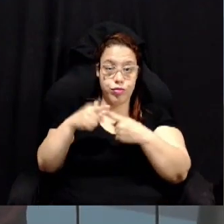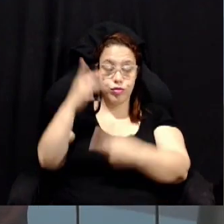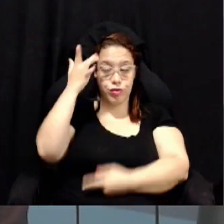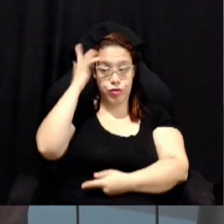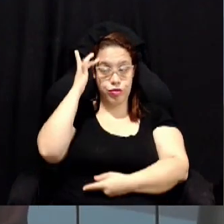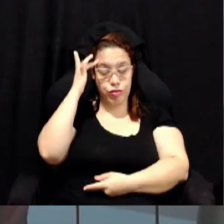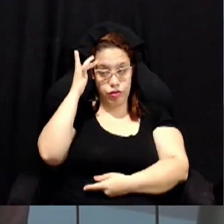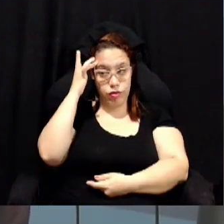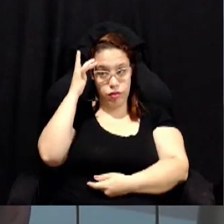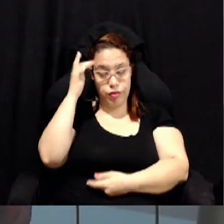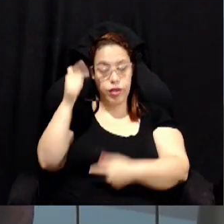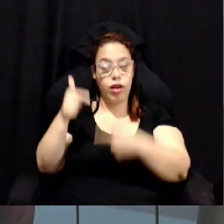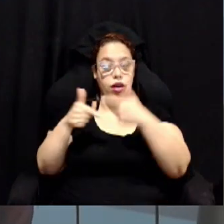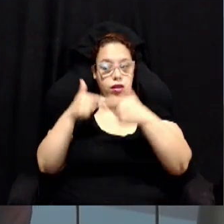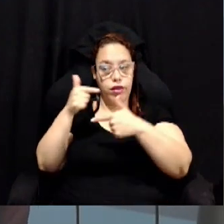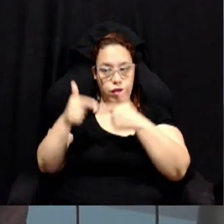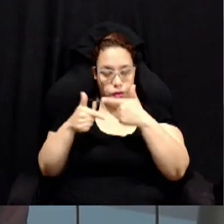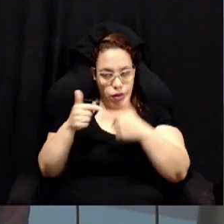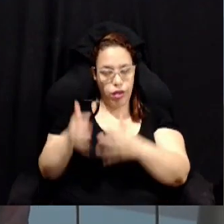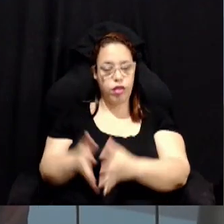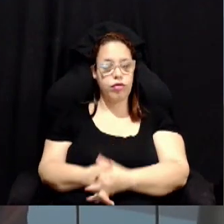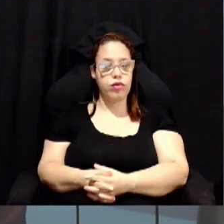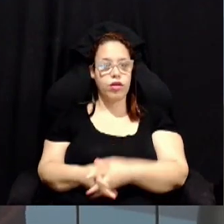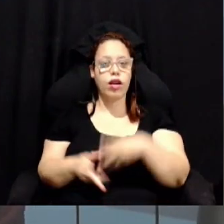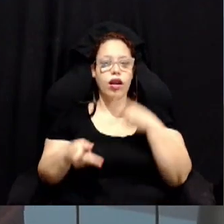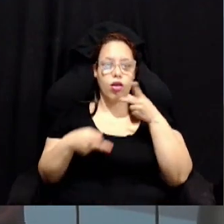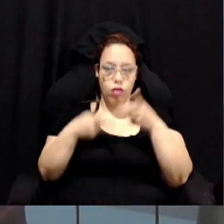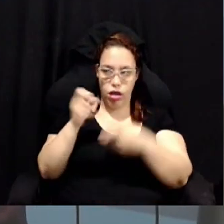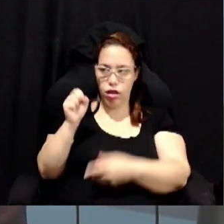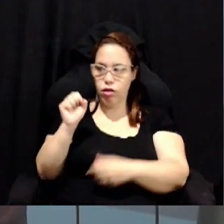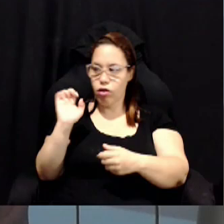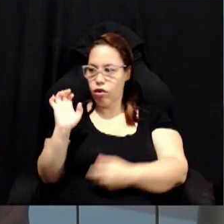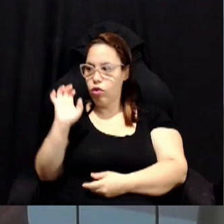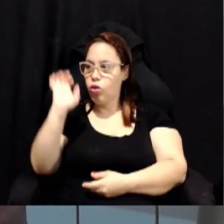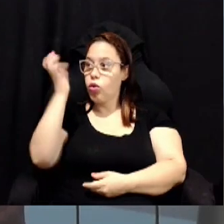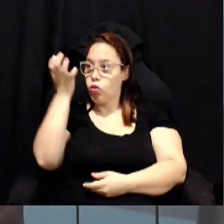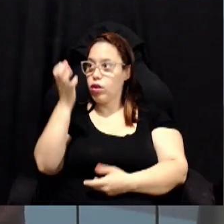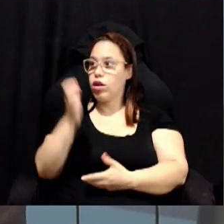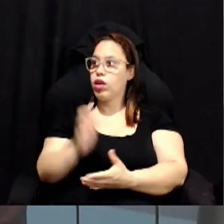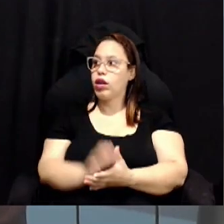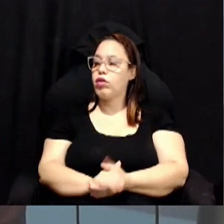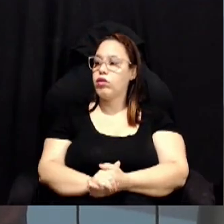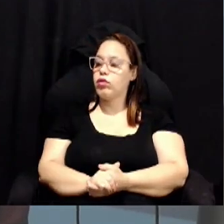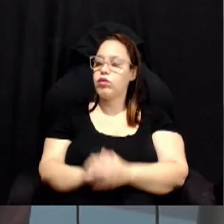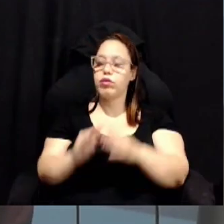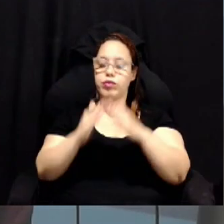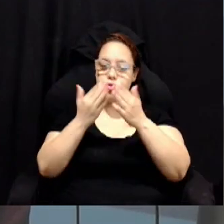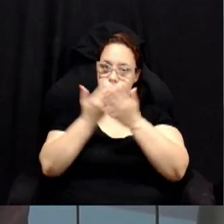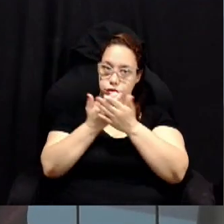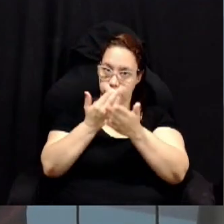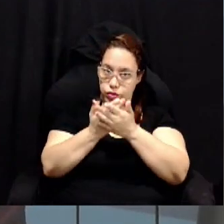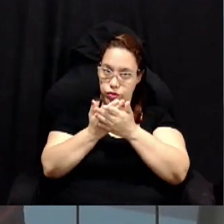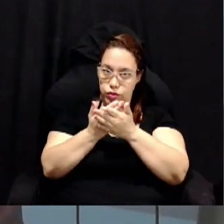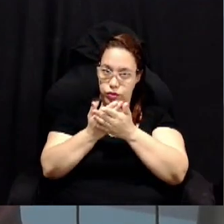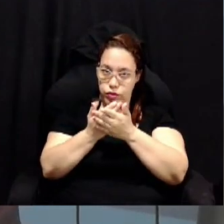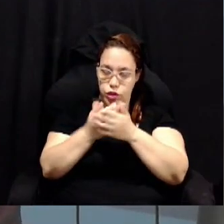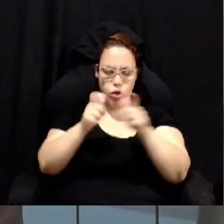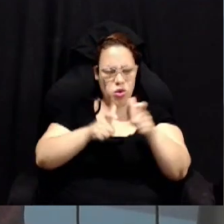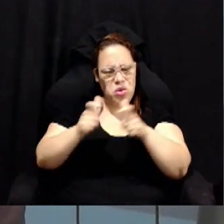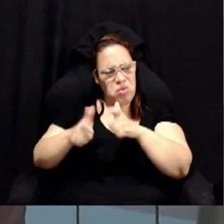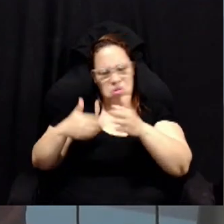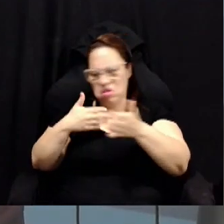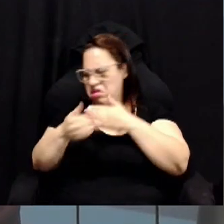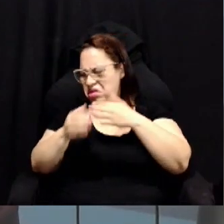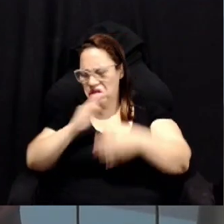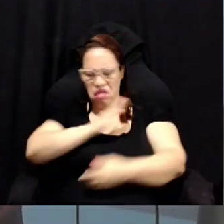também informar bastante, a gente tem que falar bastante para que isso não aconteça nas escolas, em qualquer ambiente que seja. Esse preconceito, mesmo que